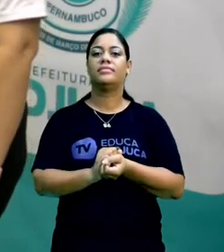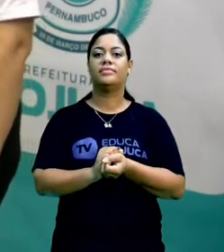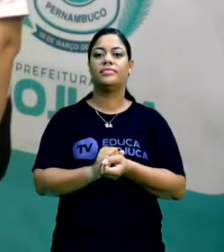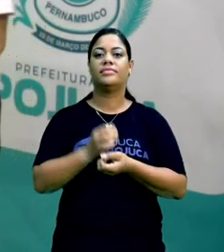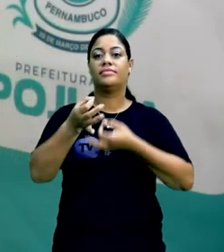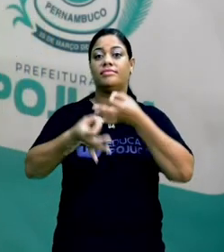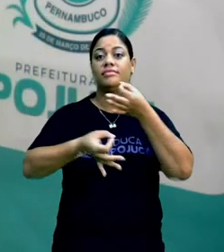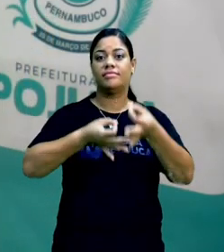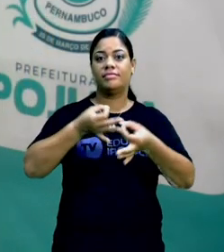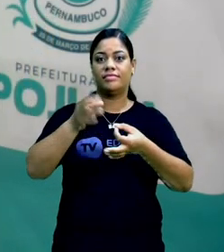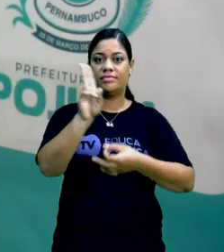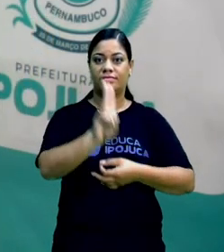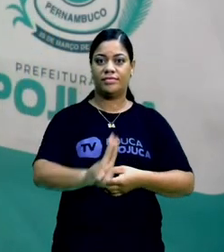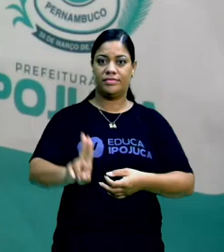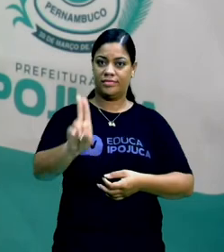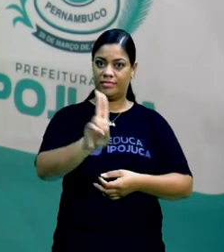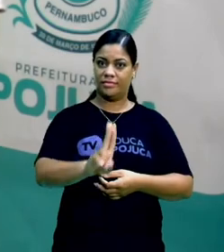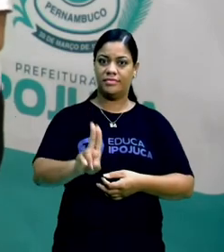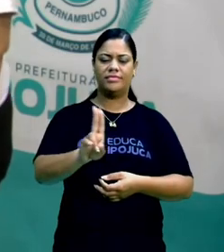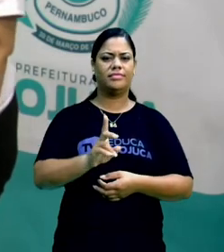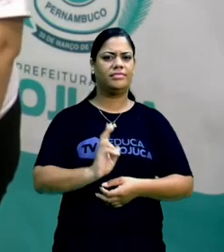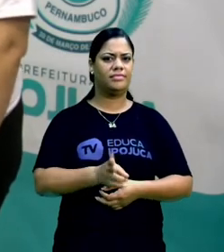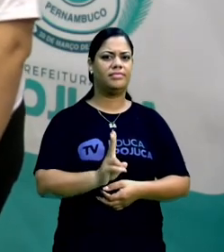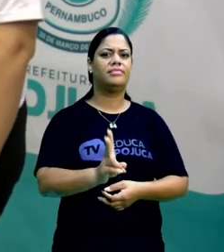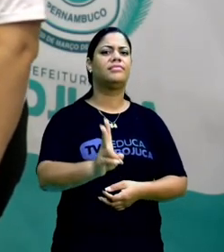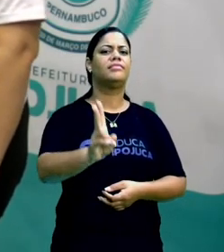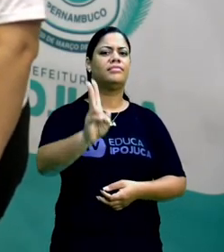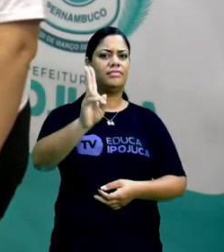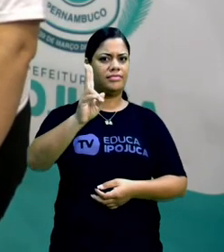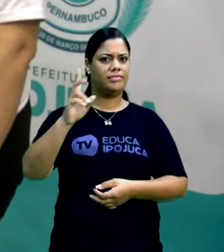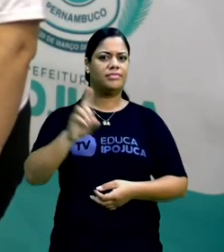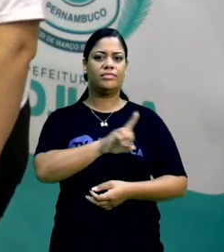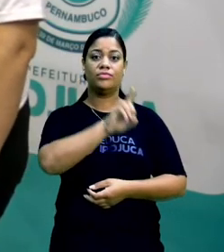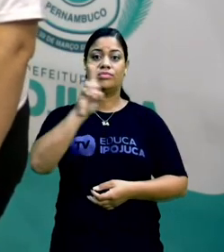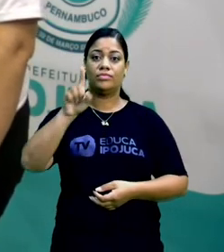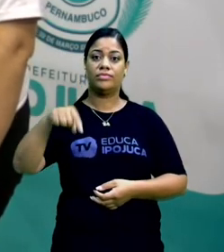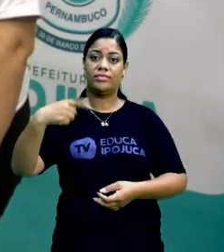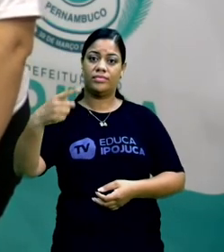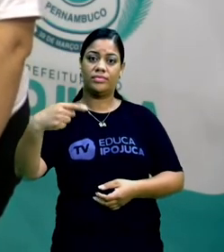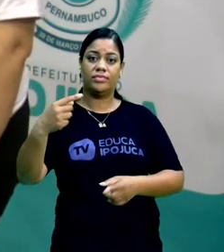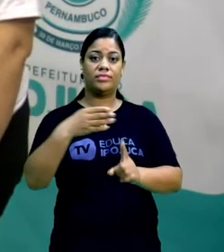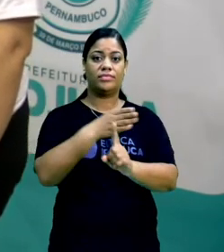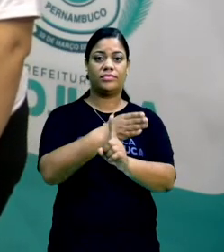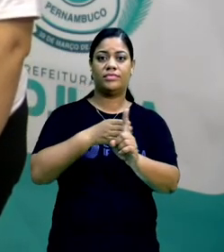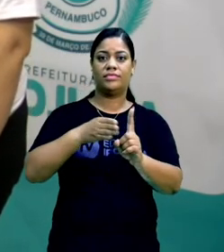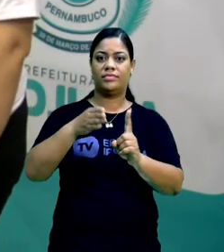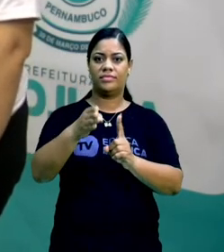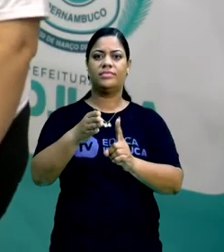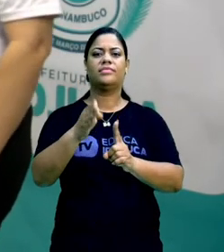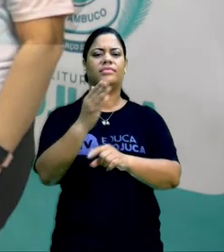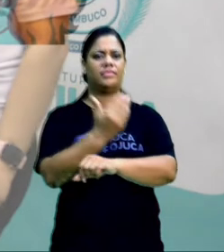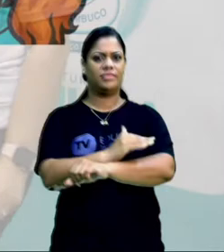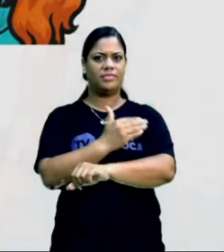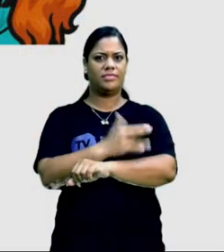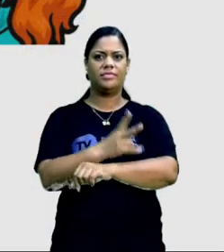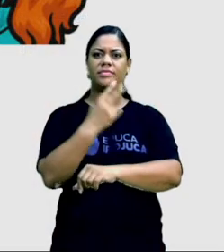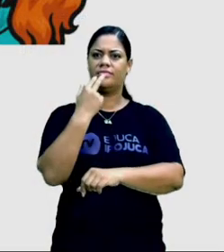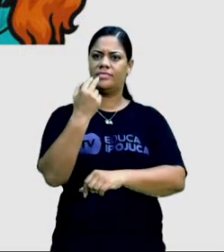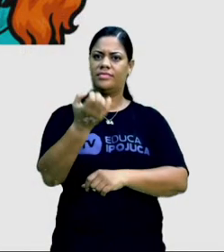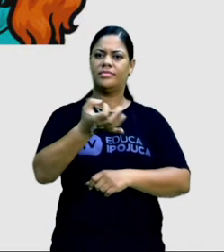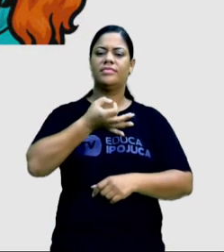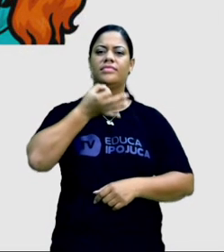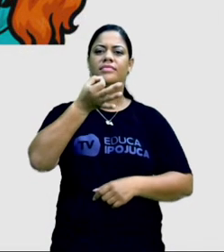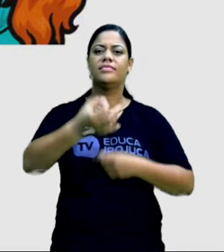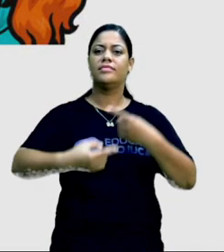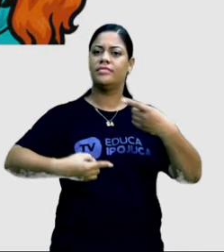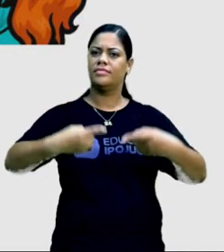Usem intencionalmente no seu cotidiano os modalizadores nas práticas de linguagem argumentativas